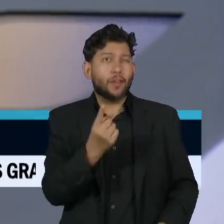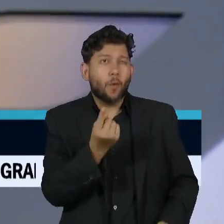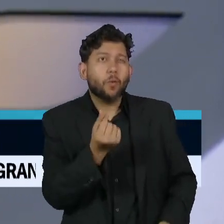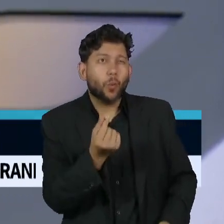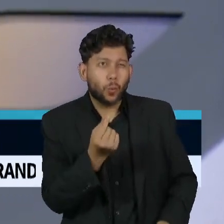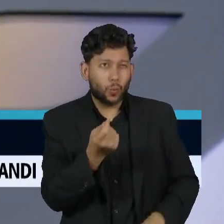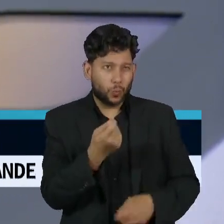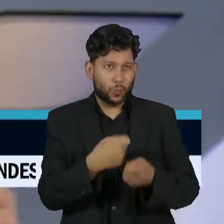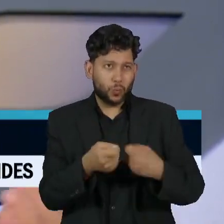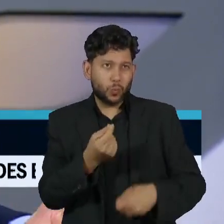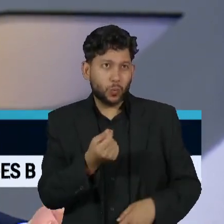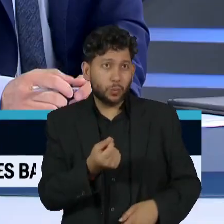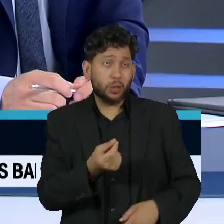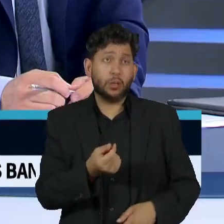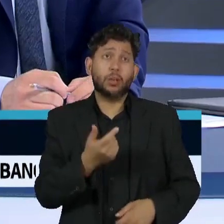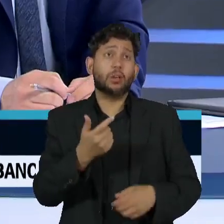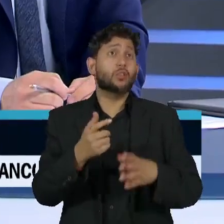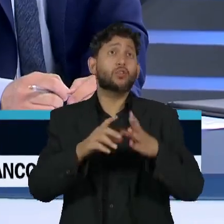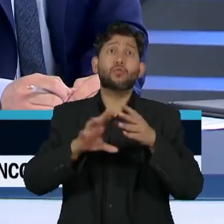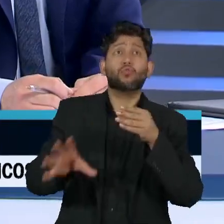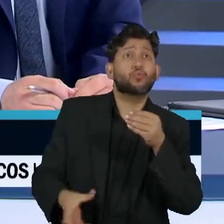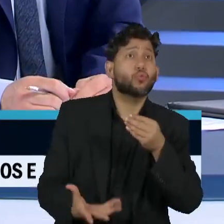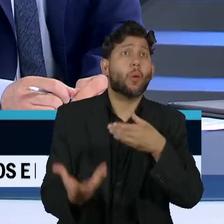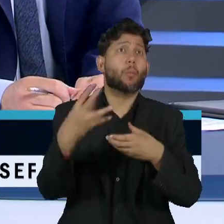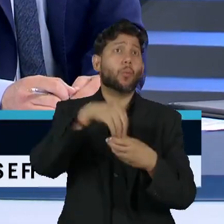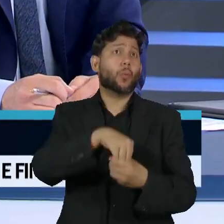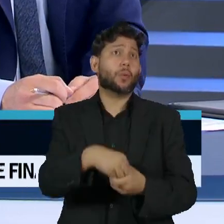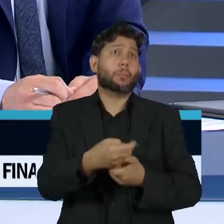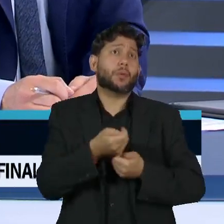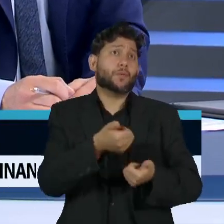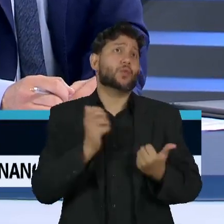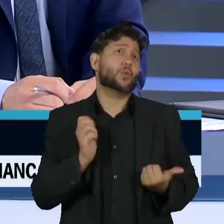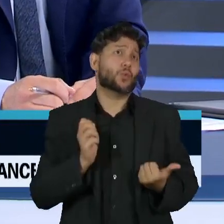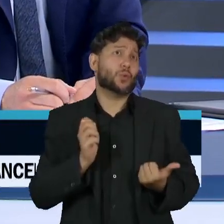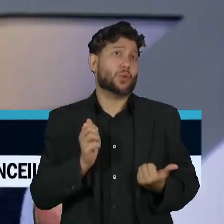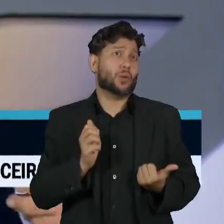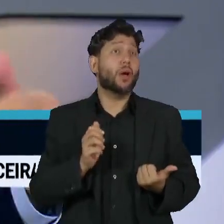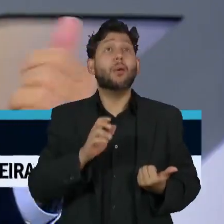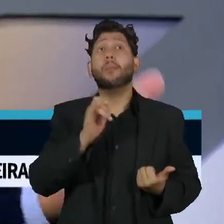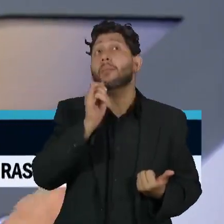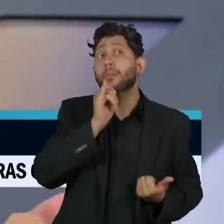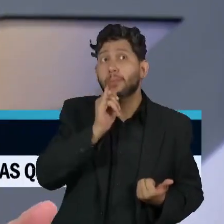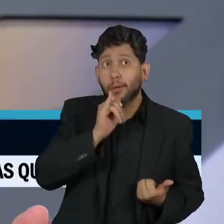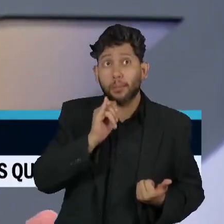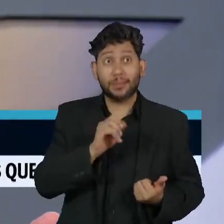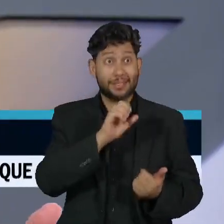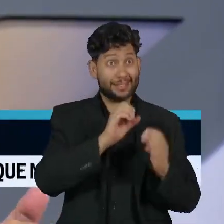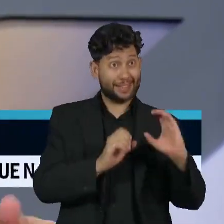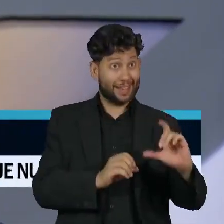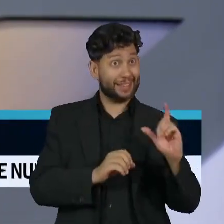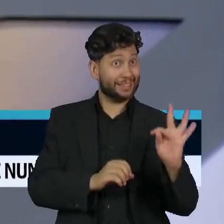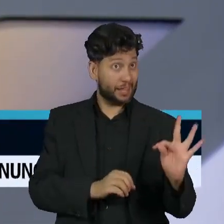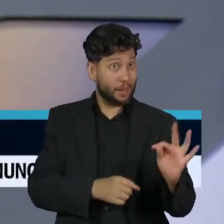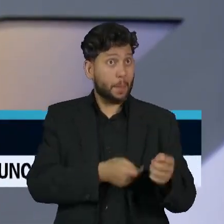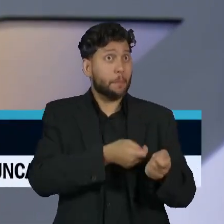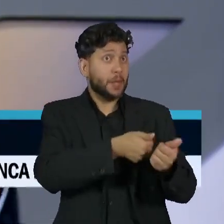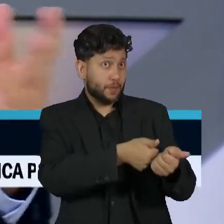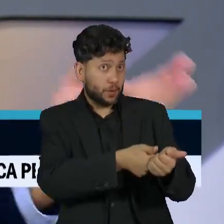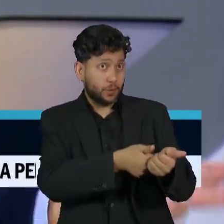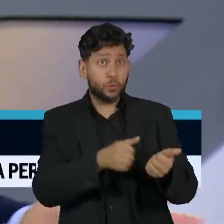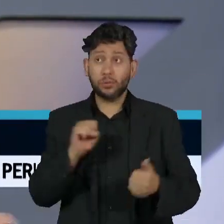econômico ele já embutiu aqueles benefícios que ele receberia eh se fosse CLT como um